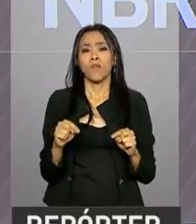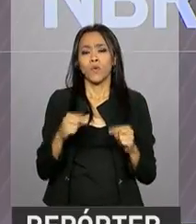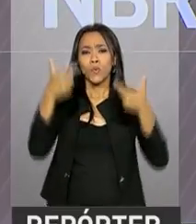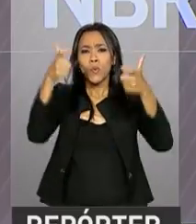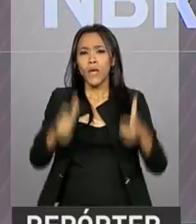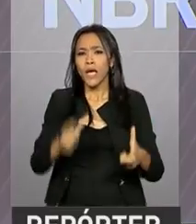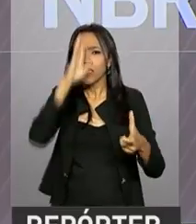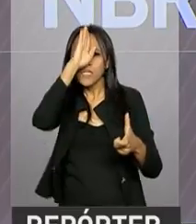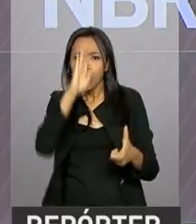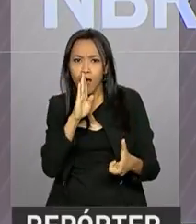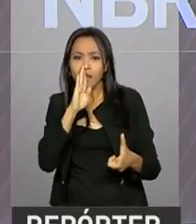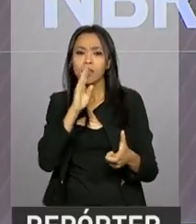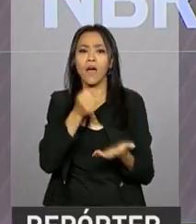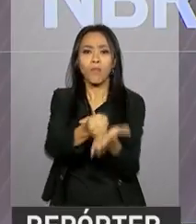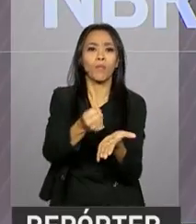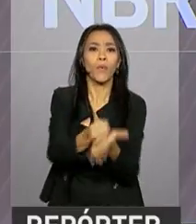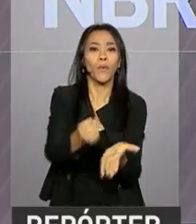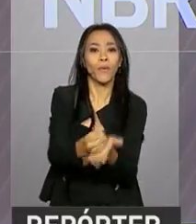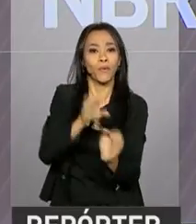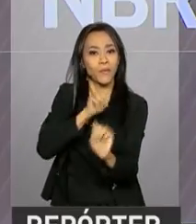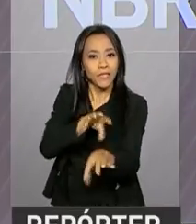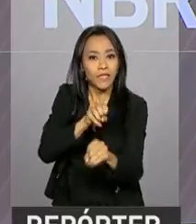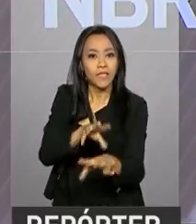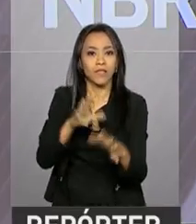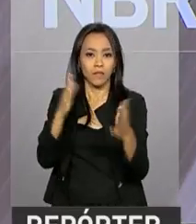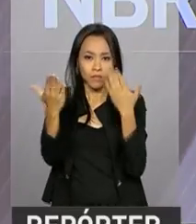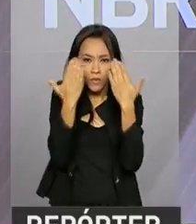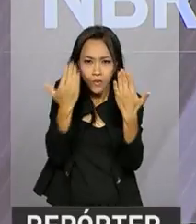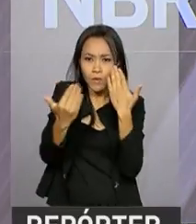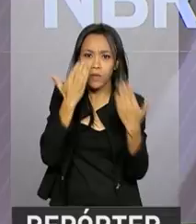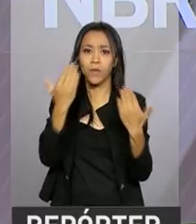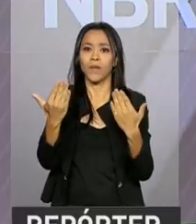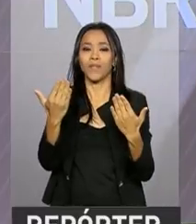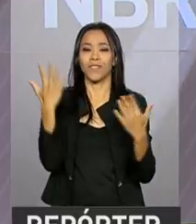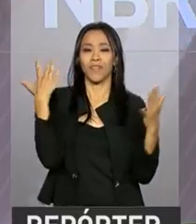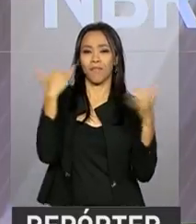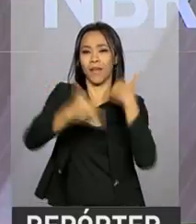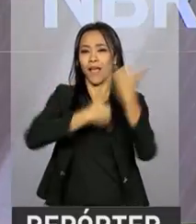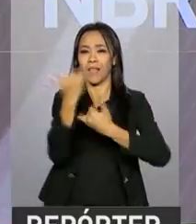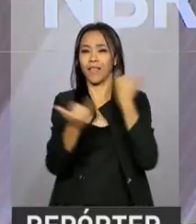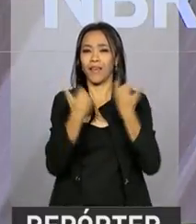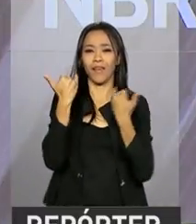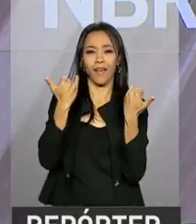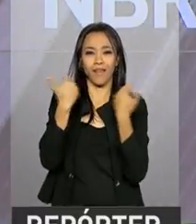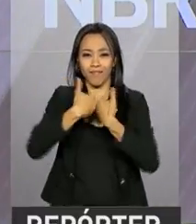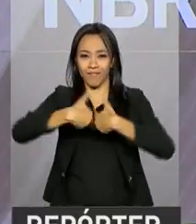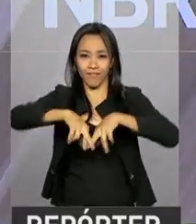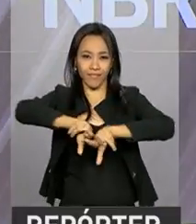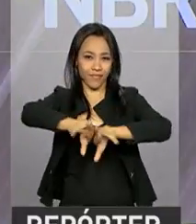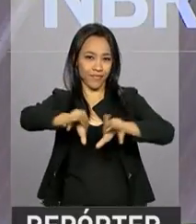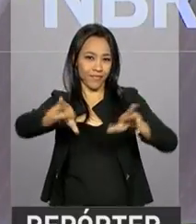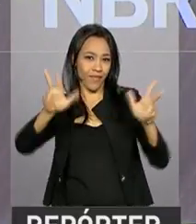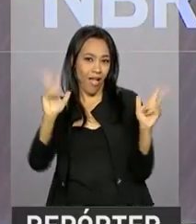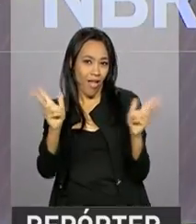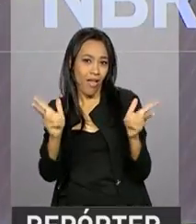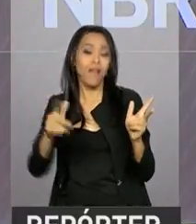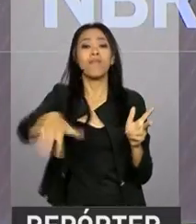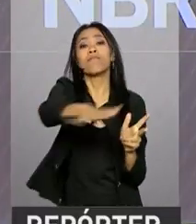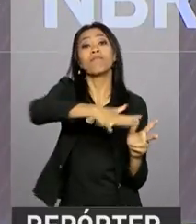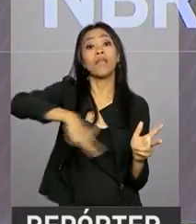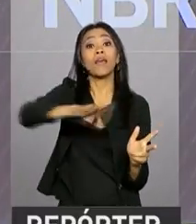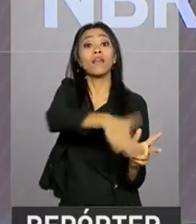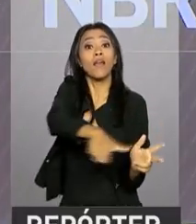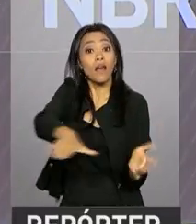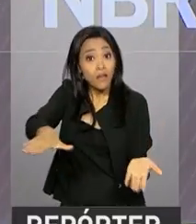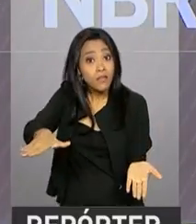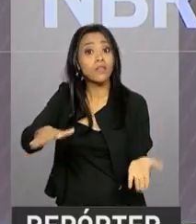graça apoio educacional, psicológico e diversão para a criançada que mora em uma comunidade carente de